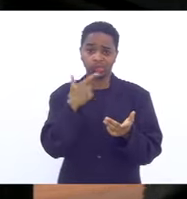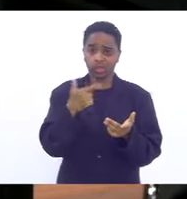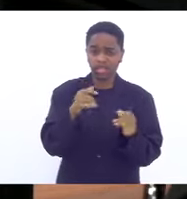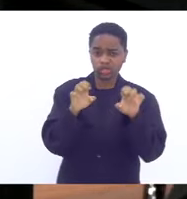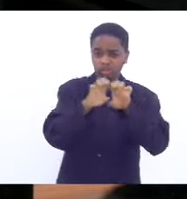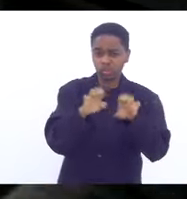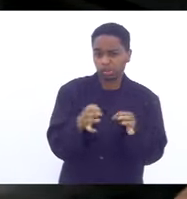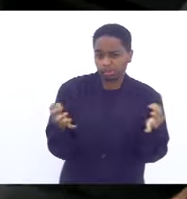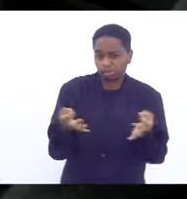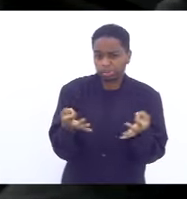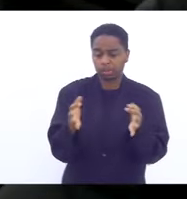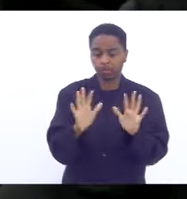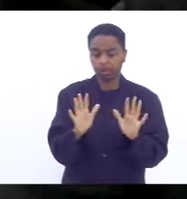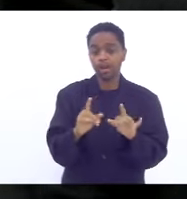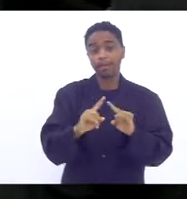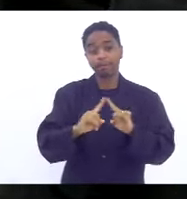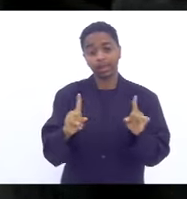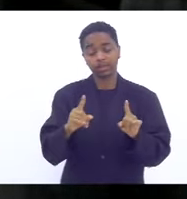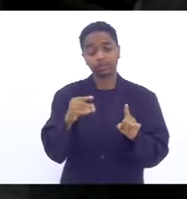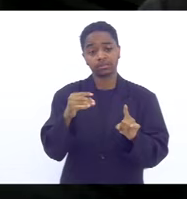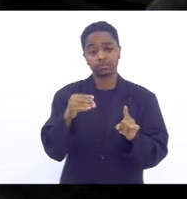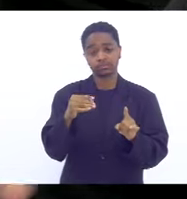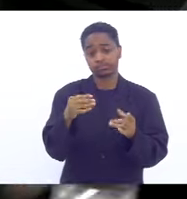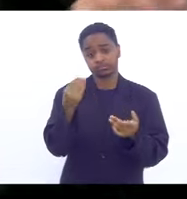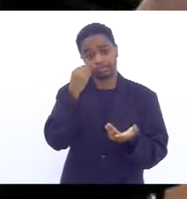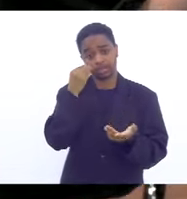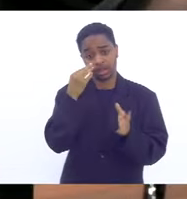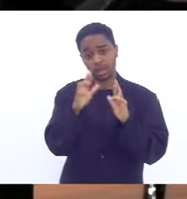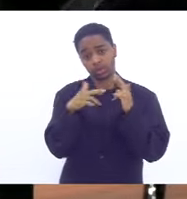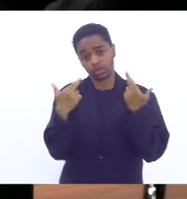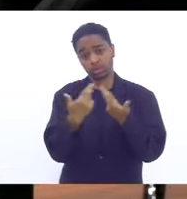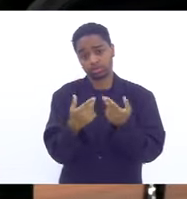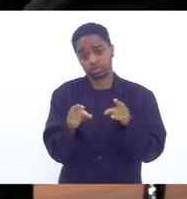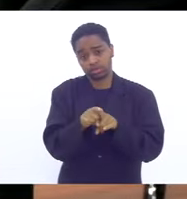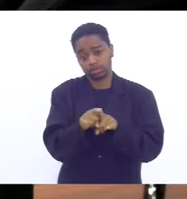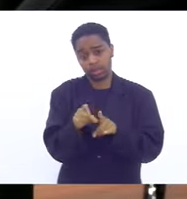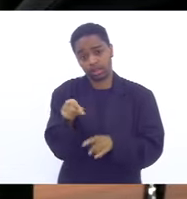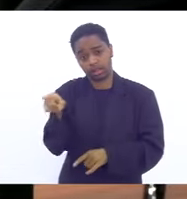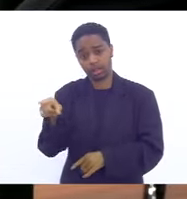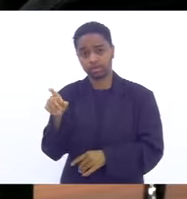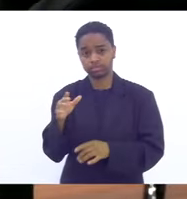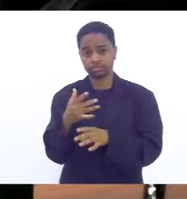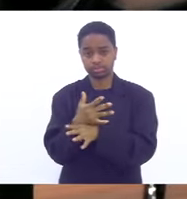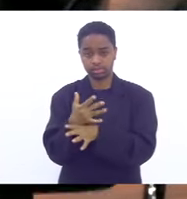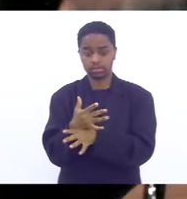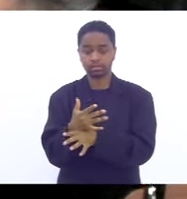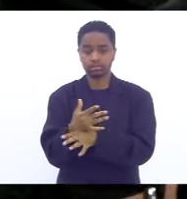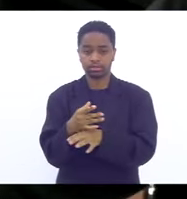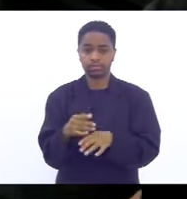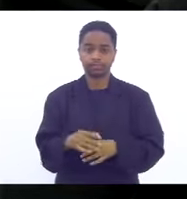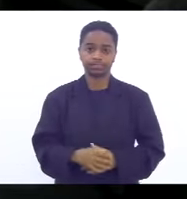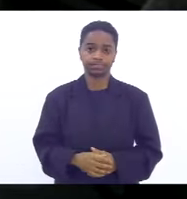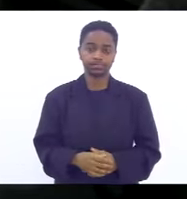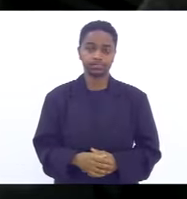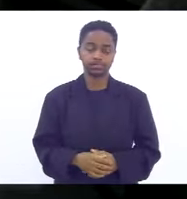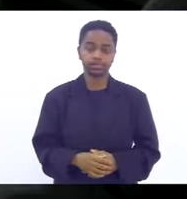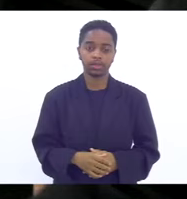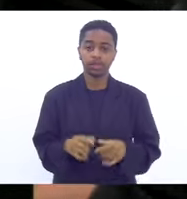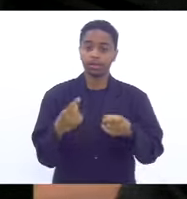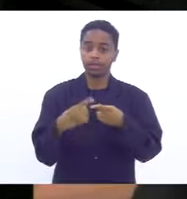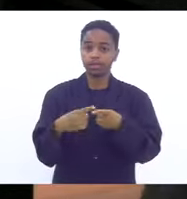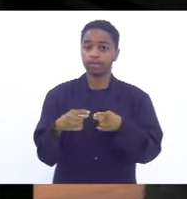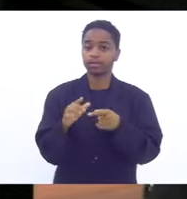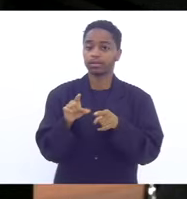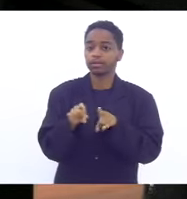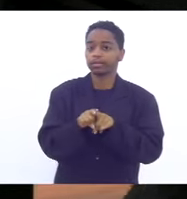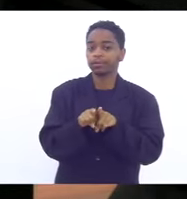para fazer uma reunião grandiosa lá, mas, se for possível, né, que os nossos municípios sejam contemplados, até para mostrar